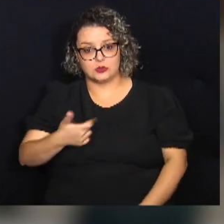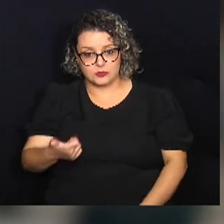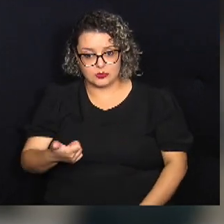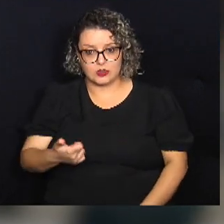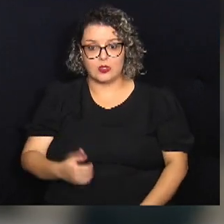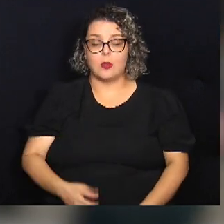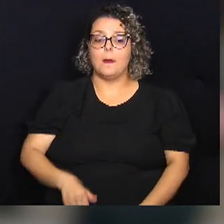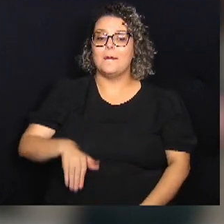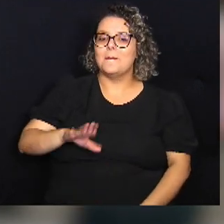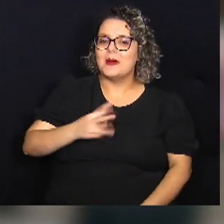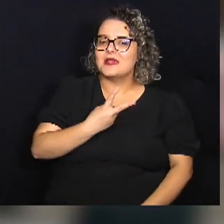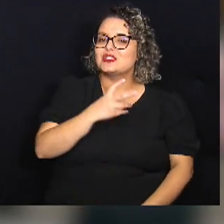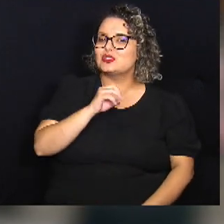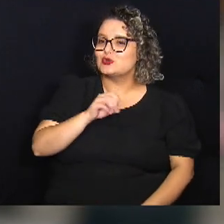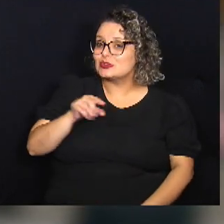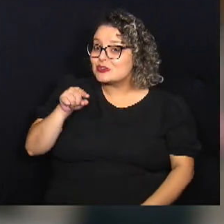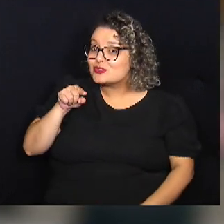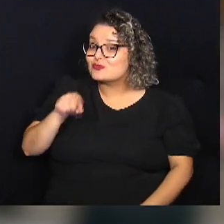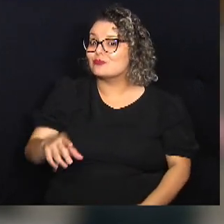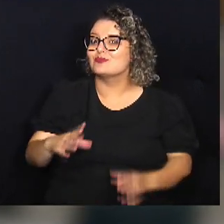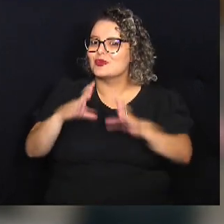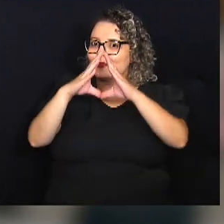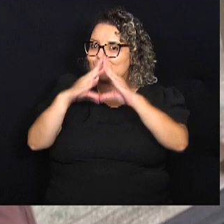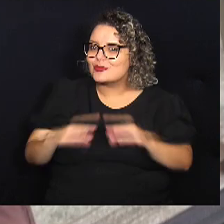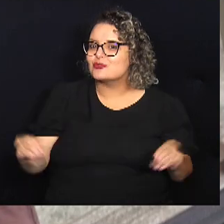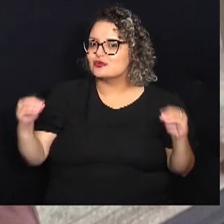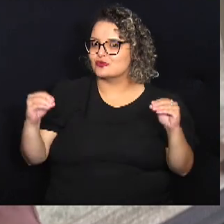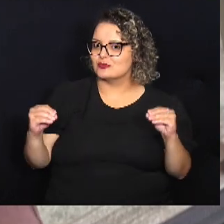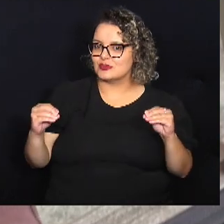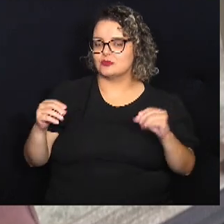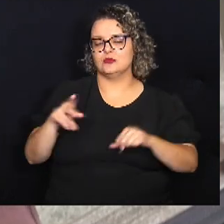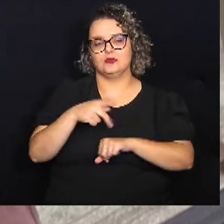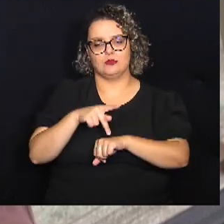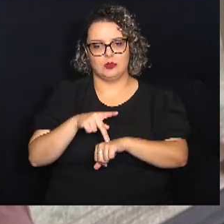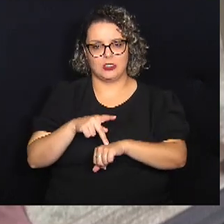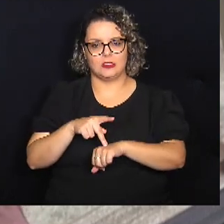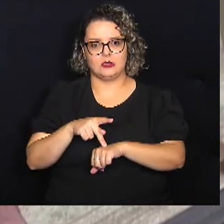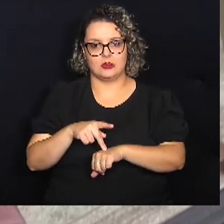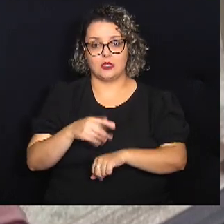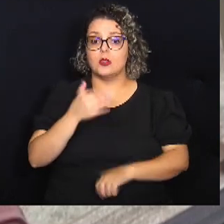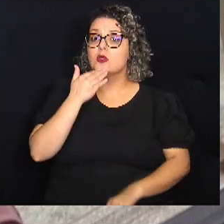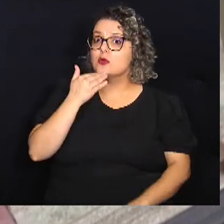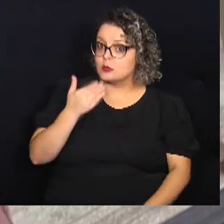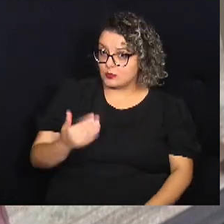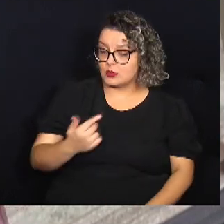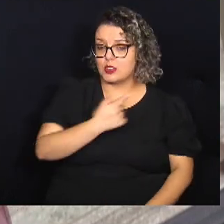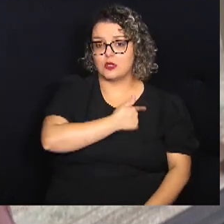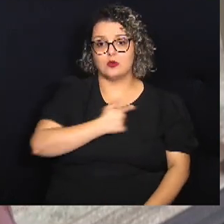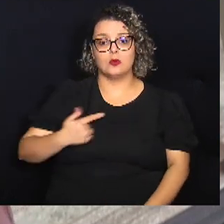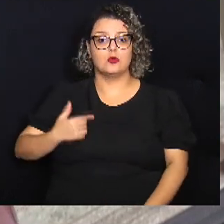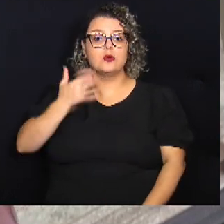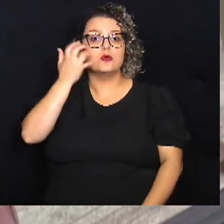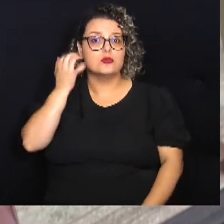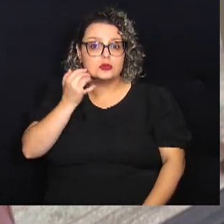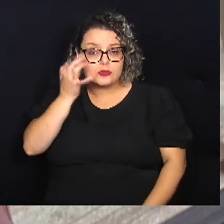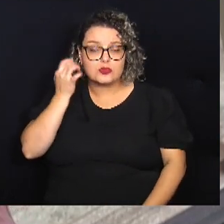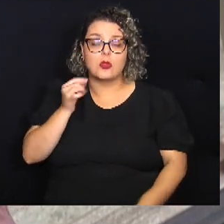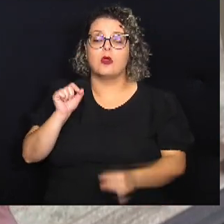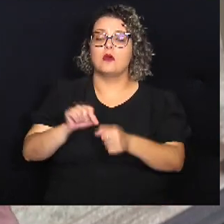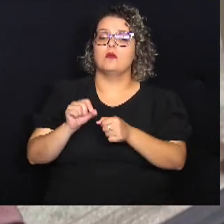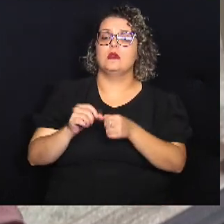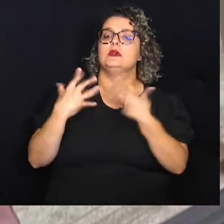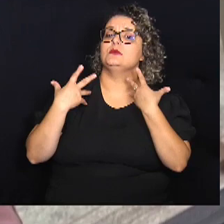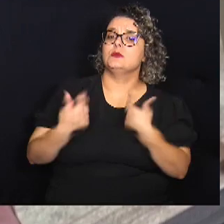foram mais de 200 mil desaparecidos no país. E o meu apelo é para que o governador Tarcísio faça adesão ao